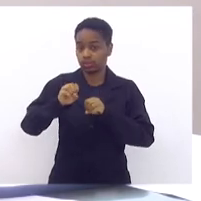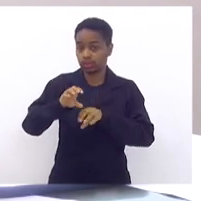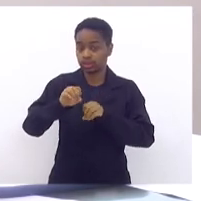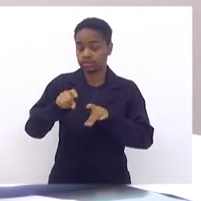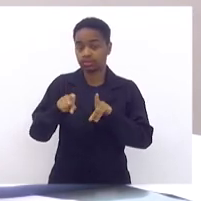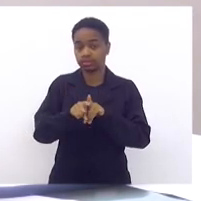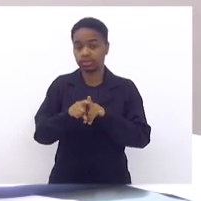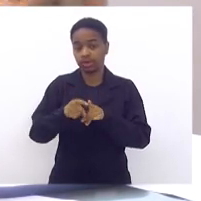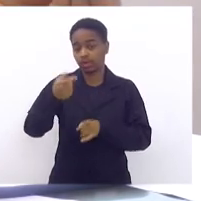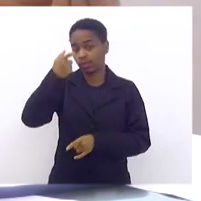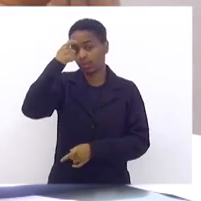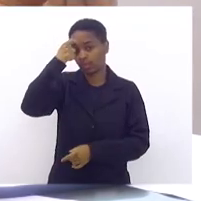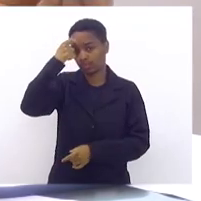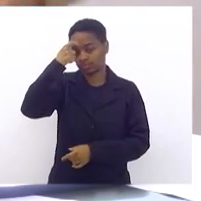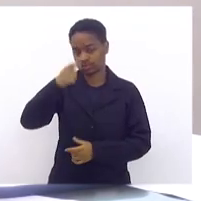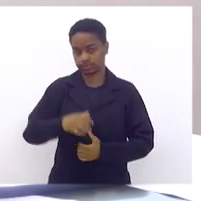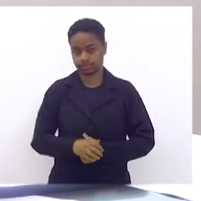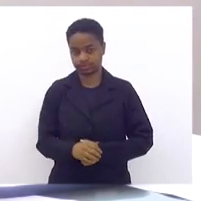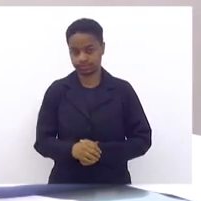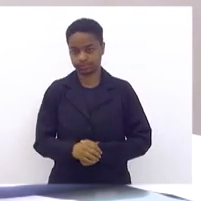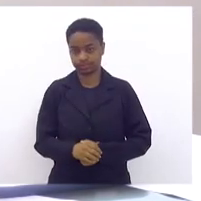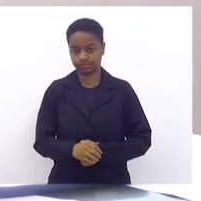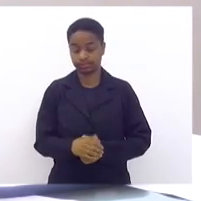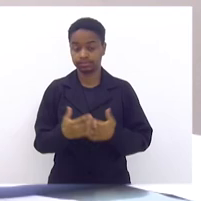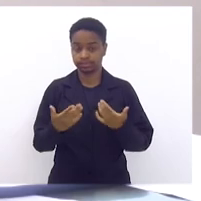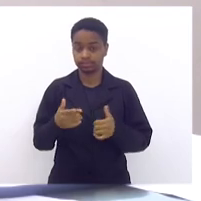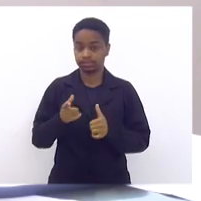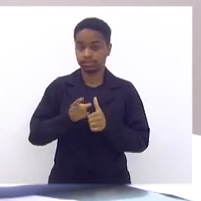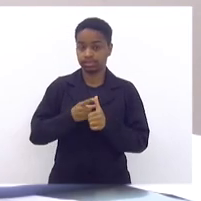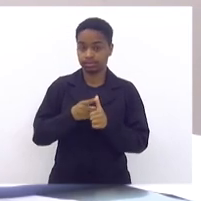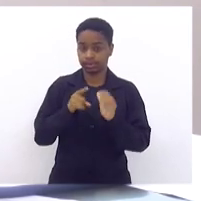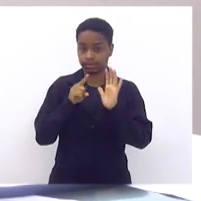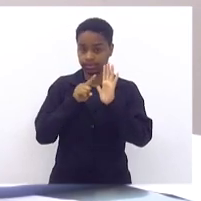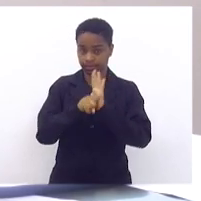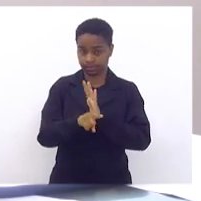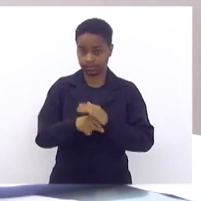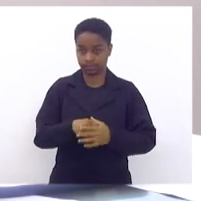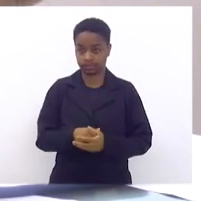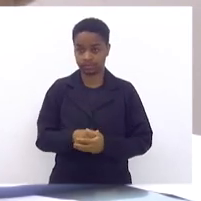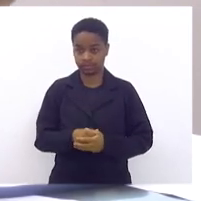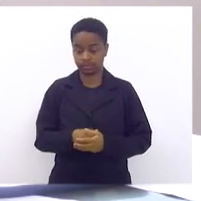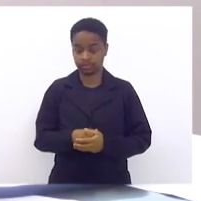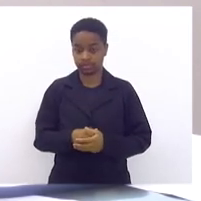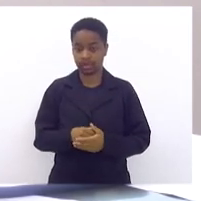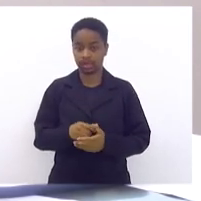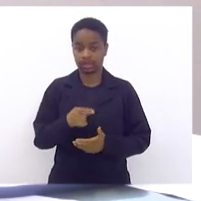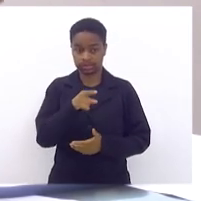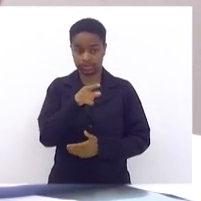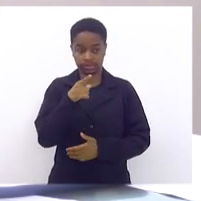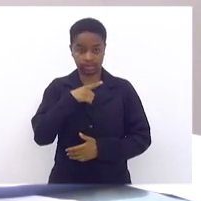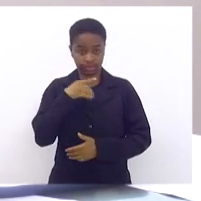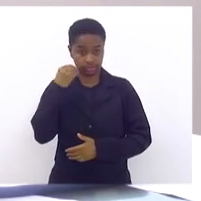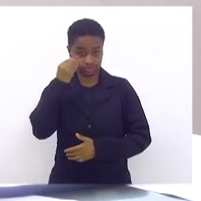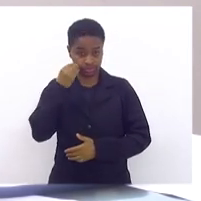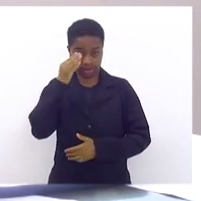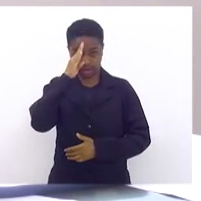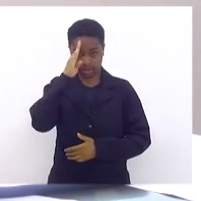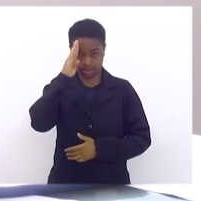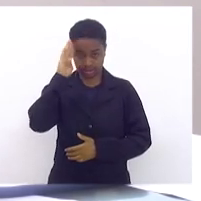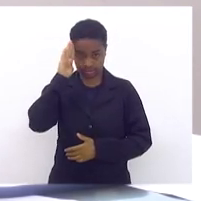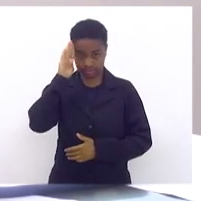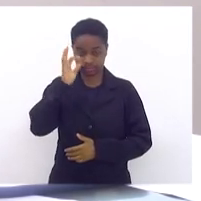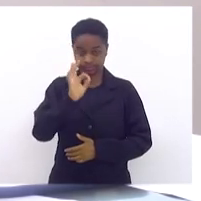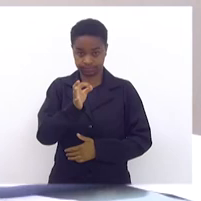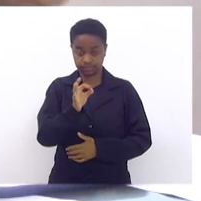pela conscientização. Então, a primeira pergunta que eu lhe faço, com a sua experiência acadêmica, se esse realmente